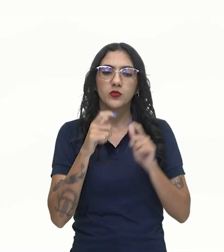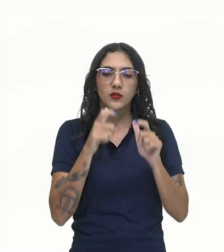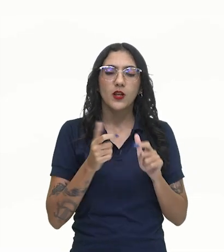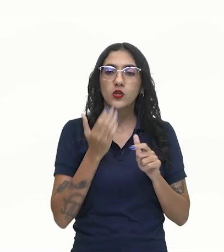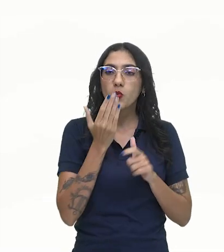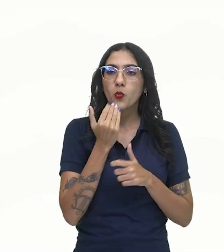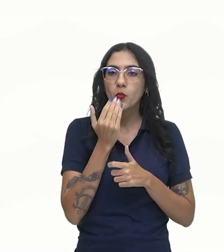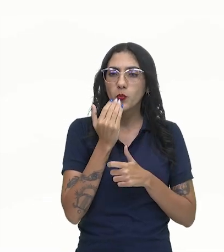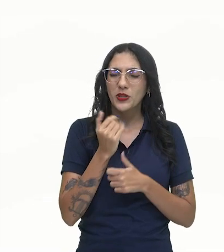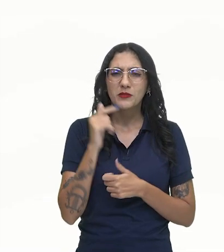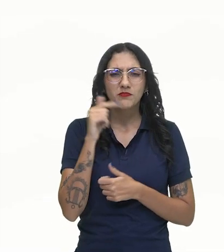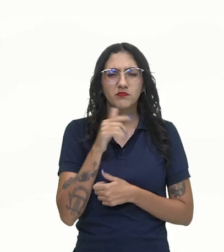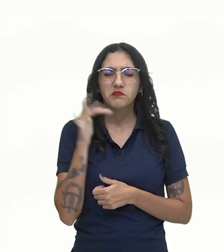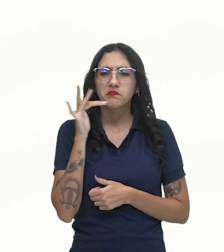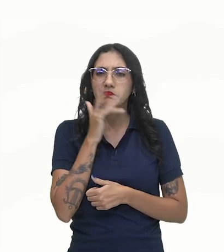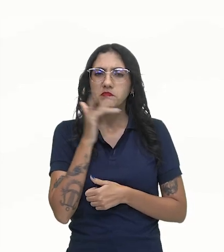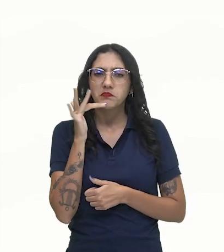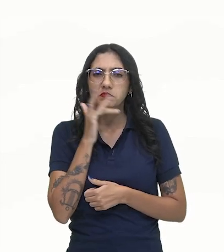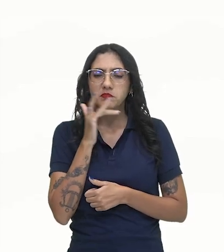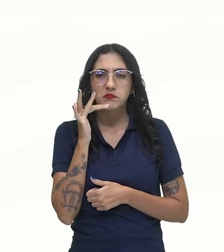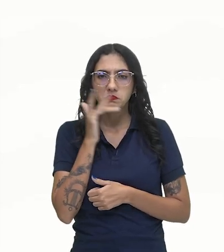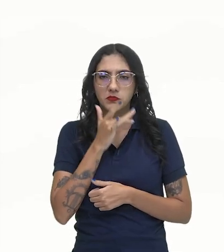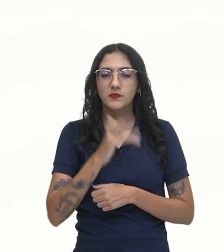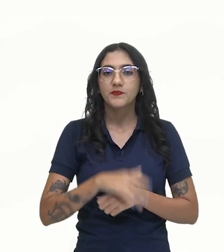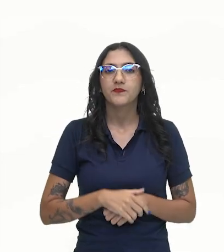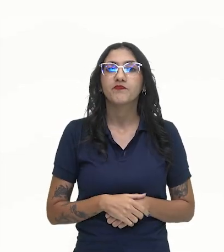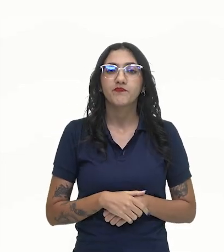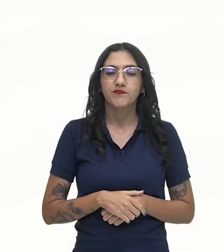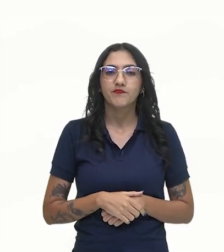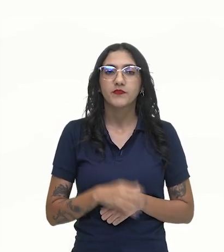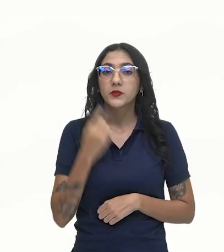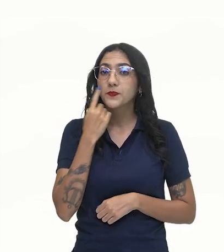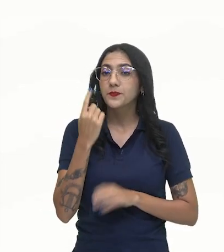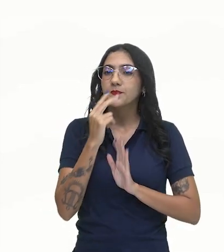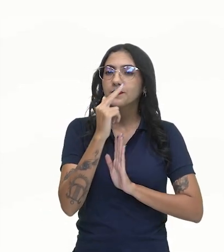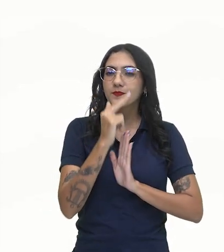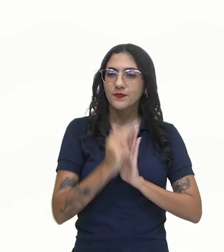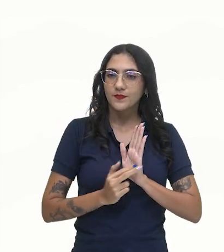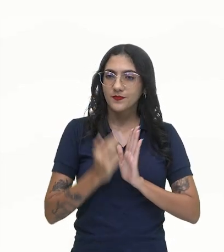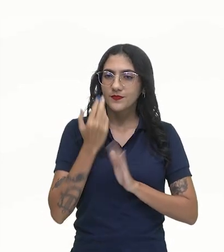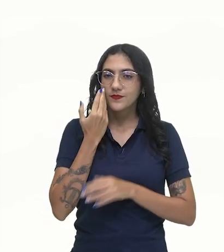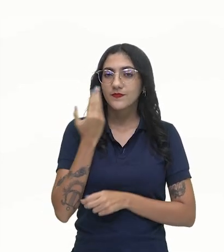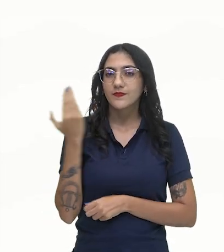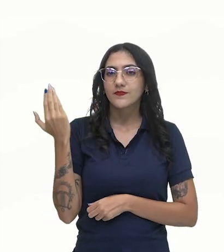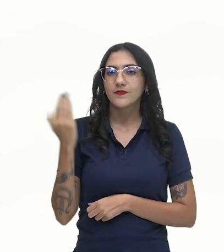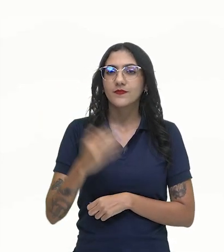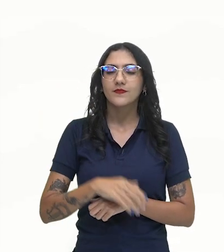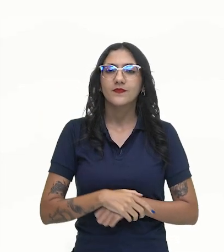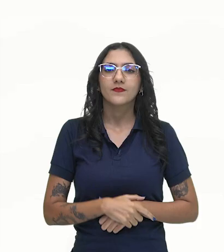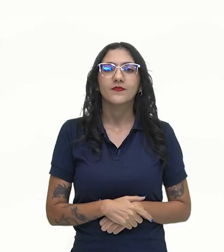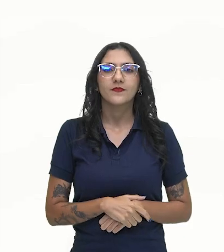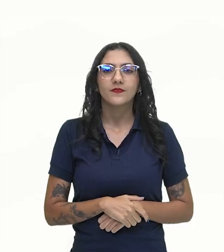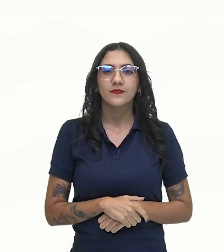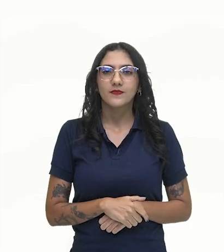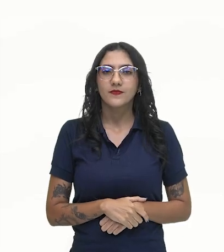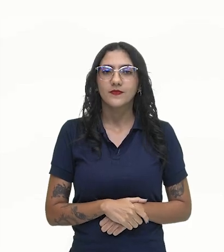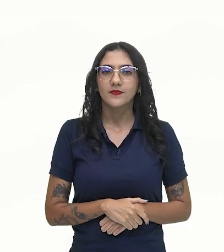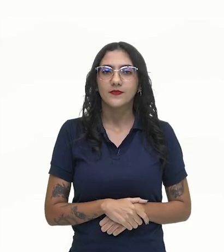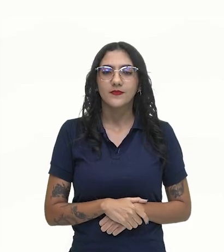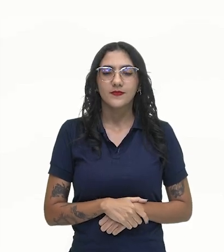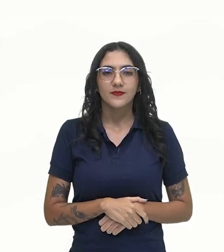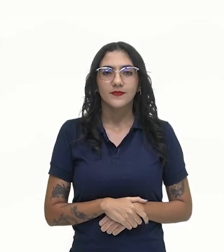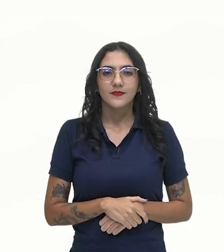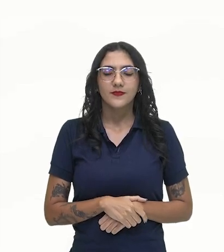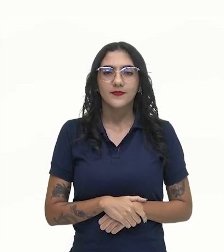bom, muito delicioso que nós temos. Mas vamos lá, iniciando, The cuisine of Amazonas can be considered